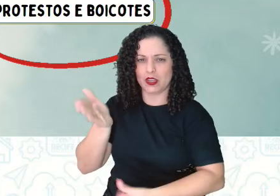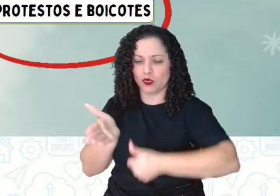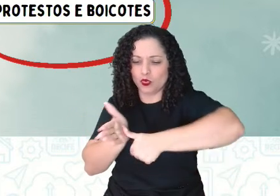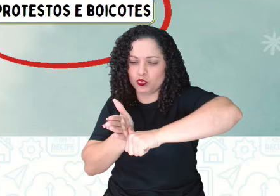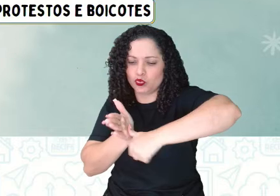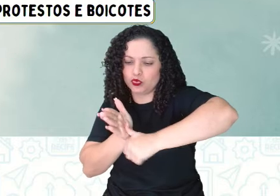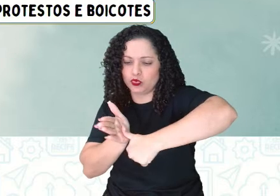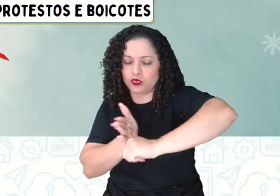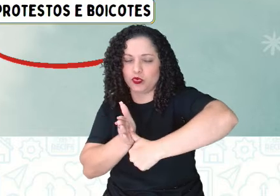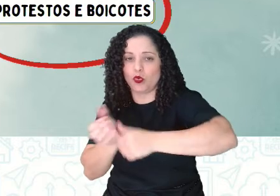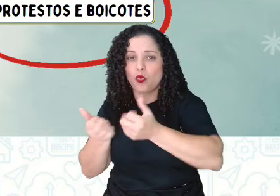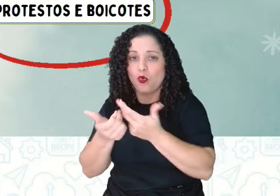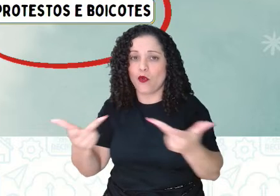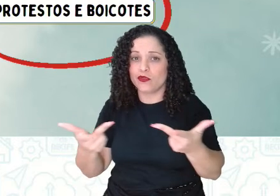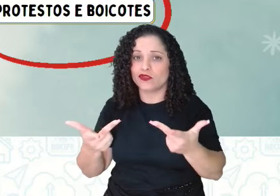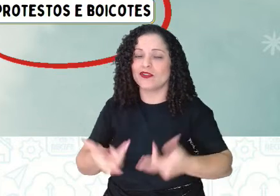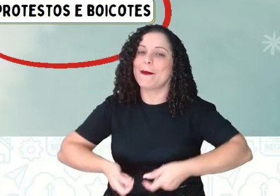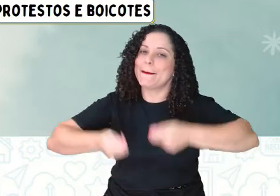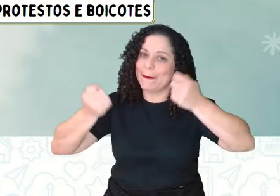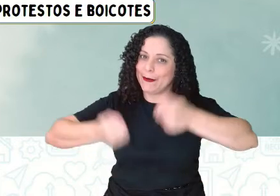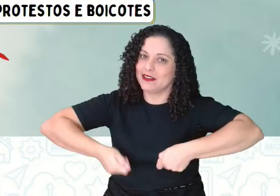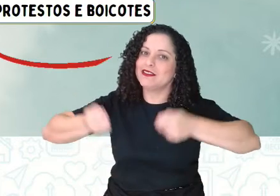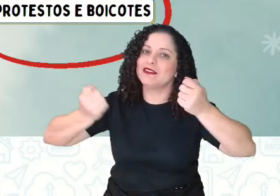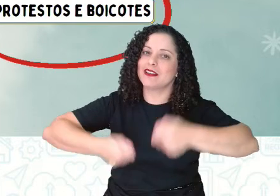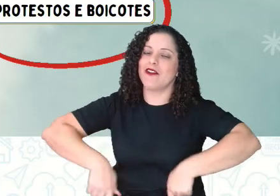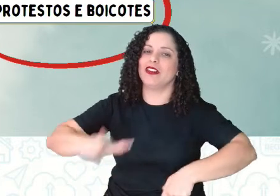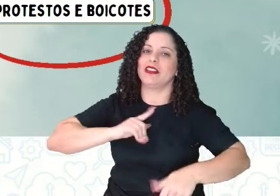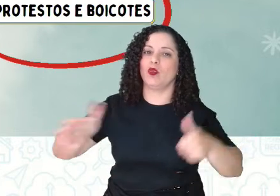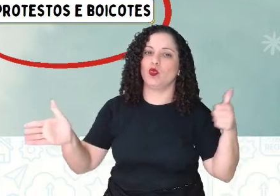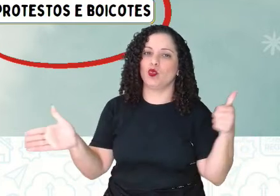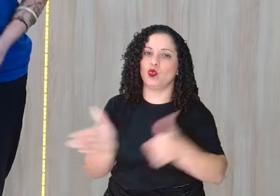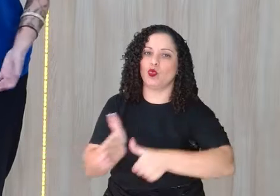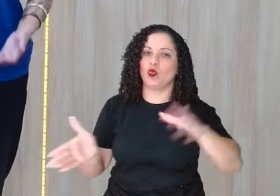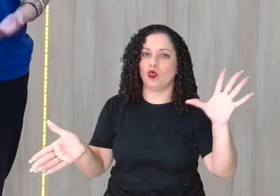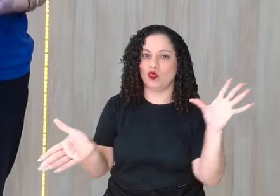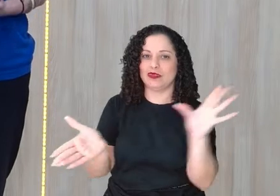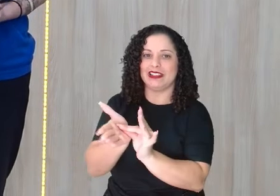esses colonos ingleses, eles precisavam, né, ter o selo